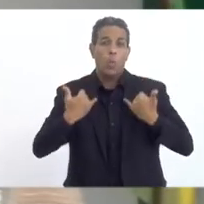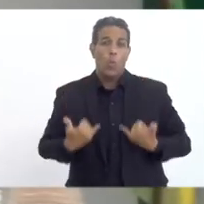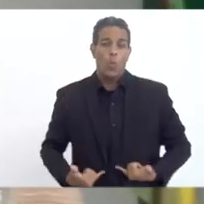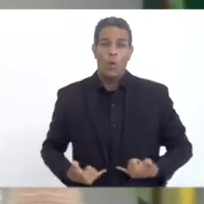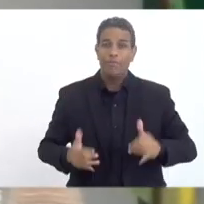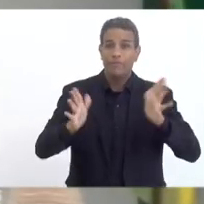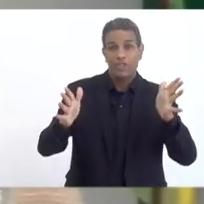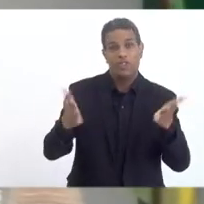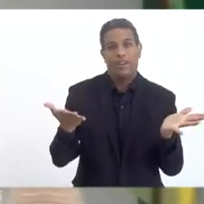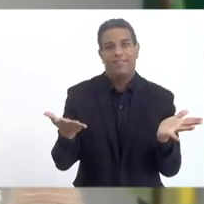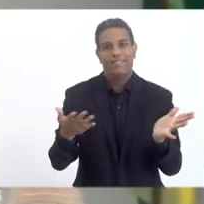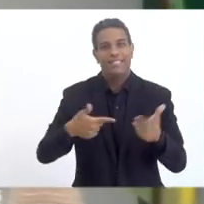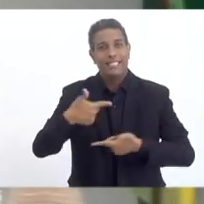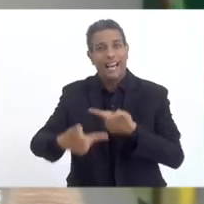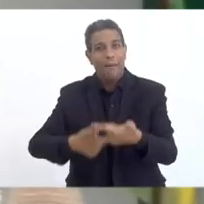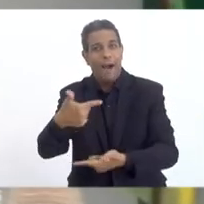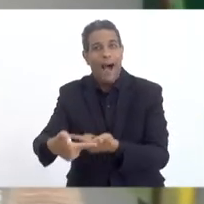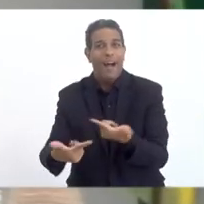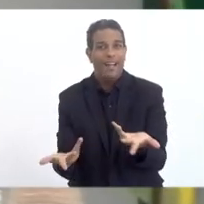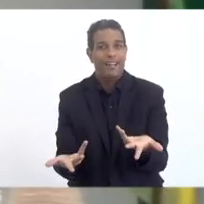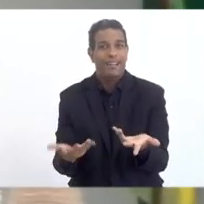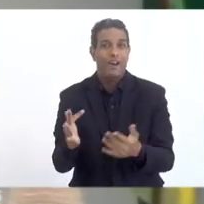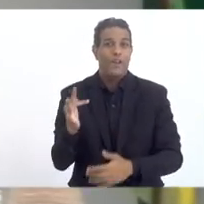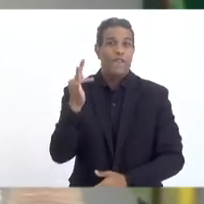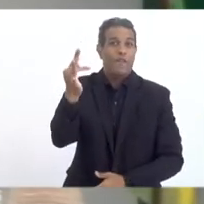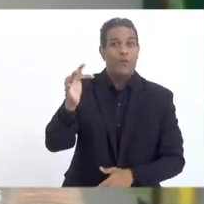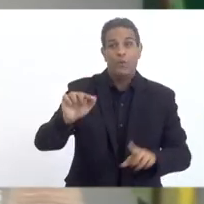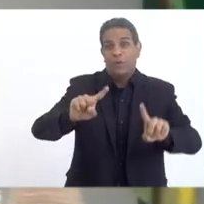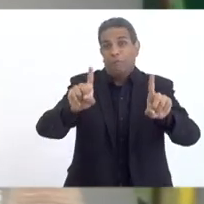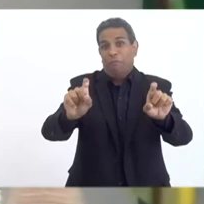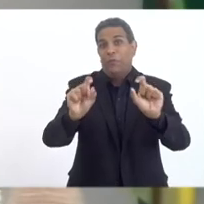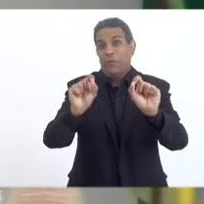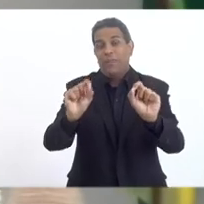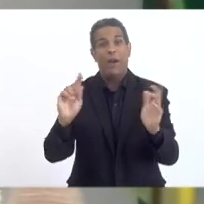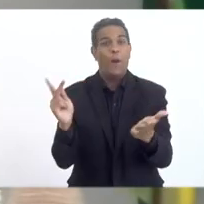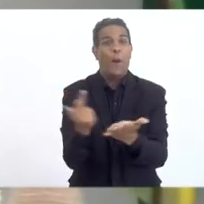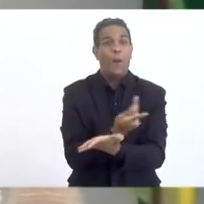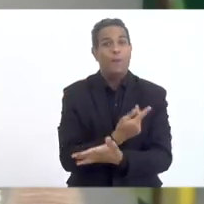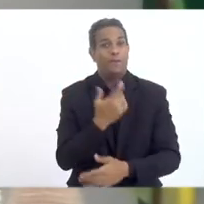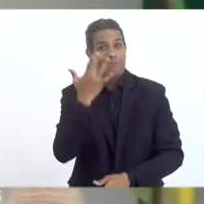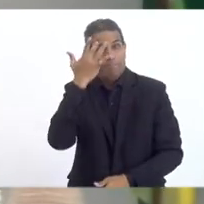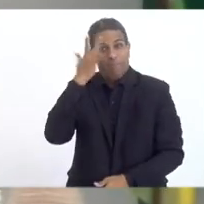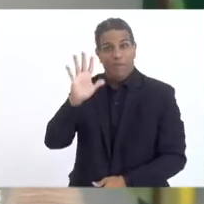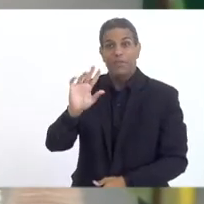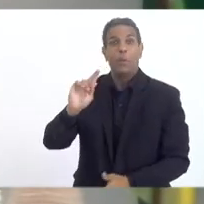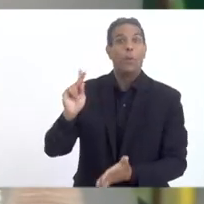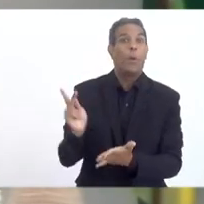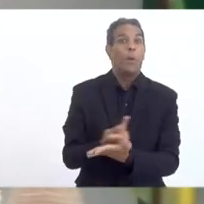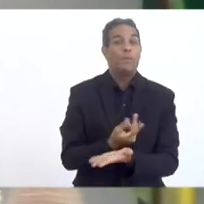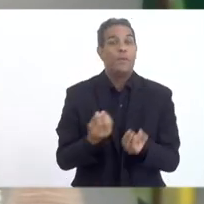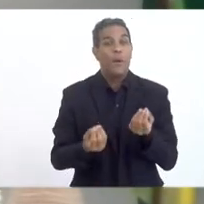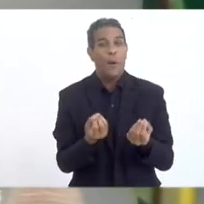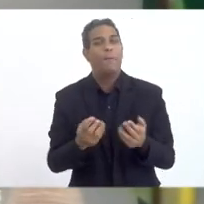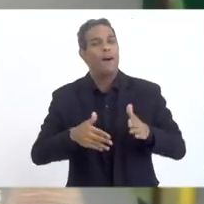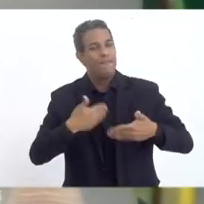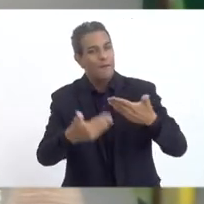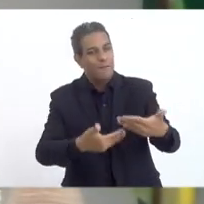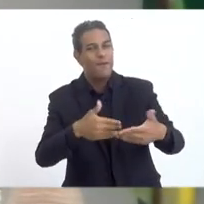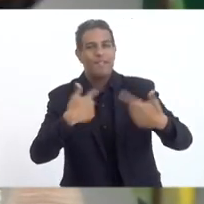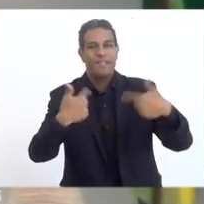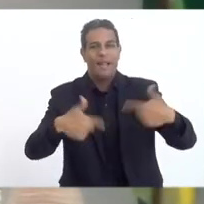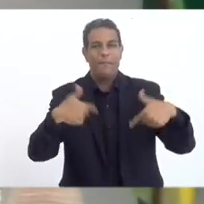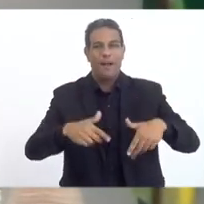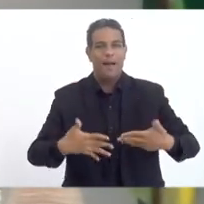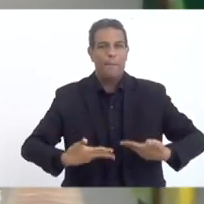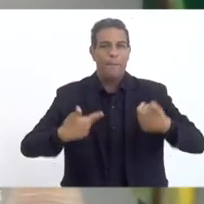quilos. Eu só 5. Então, o restante... Eu não quero saber de regime, mas vamos em frente, por